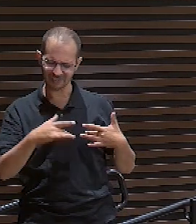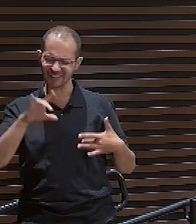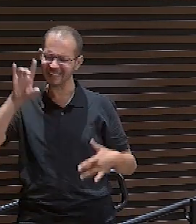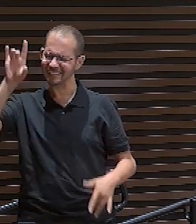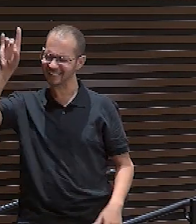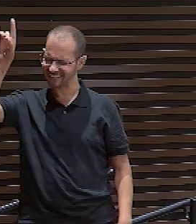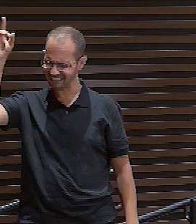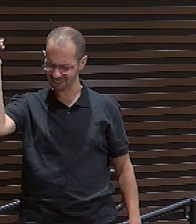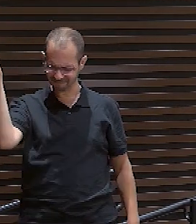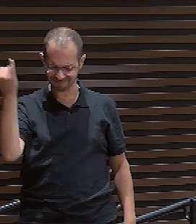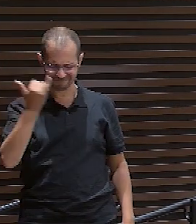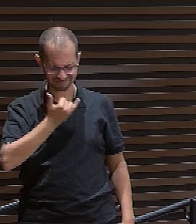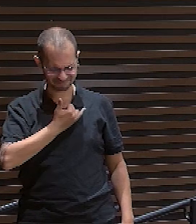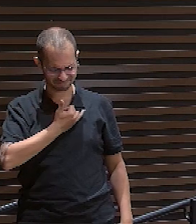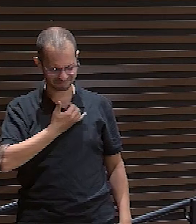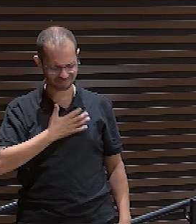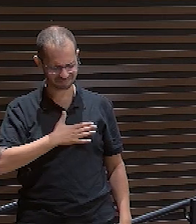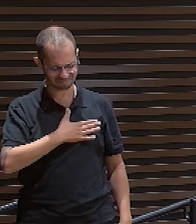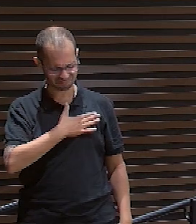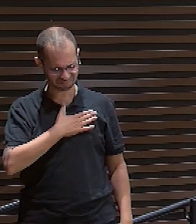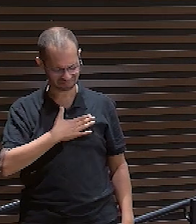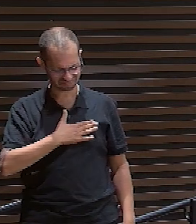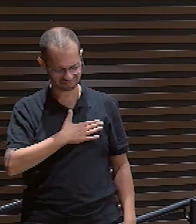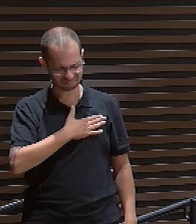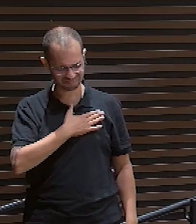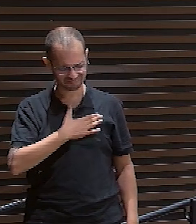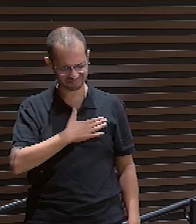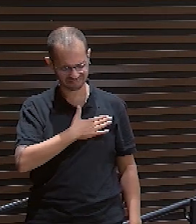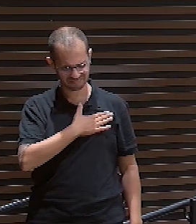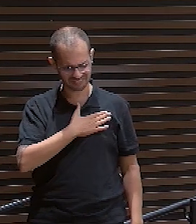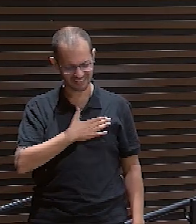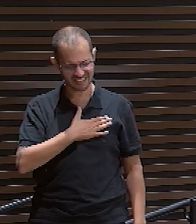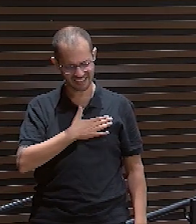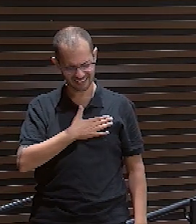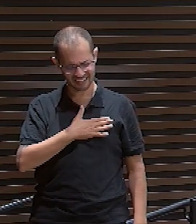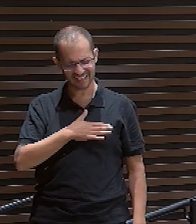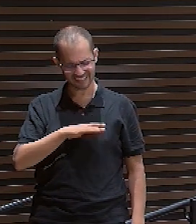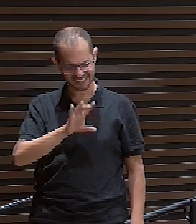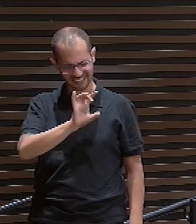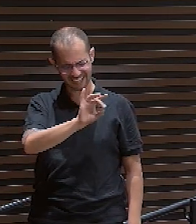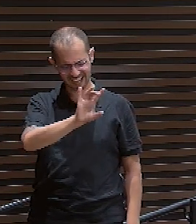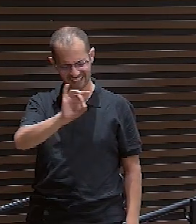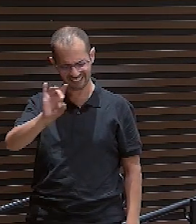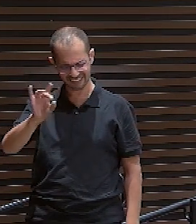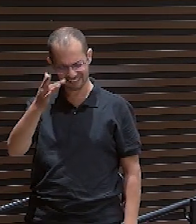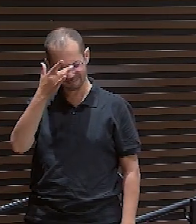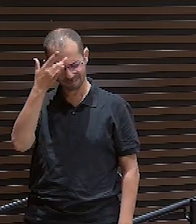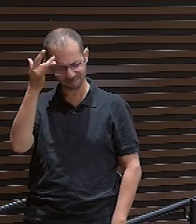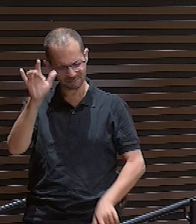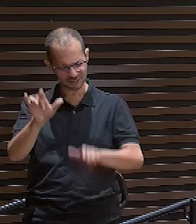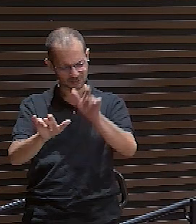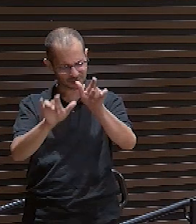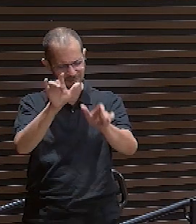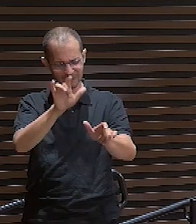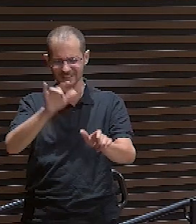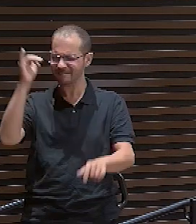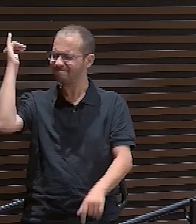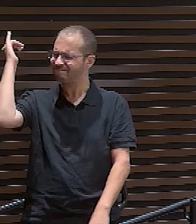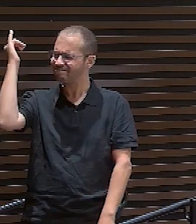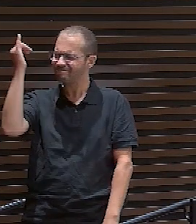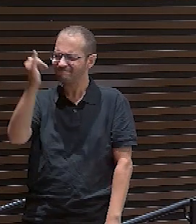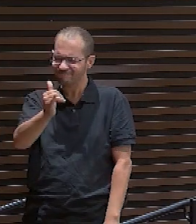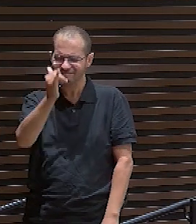fales aos nossos corações, e que as vidas sejam tocadas, todos nós,